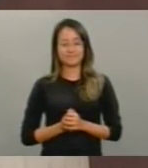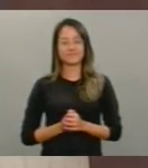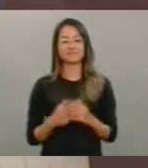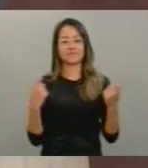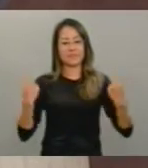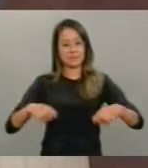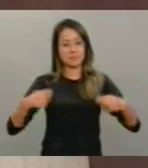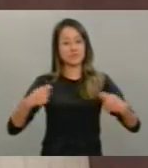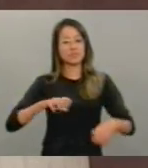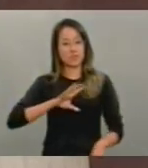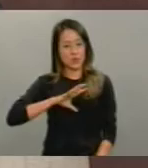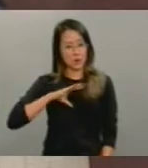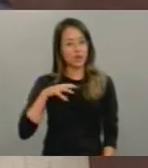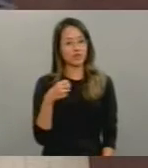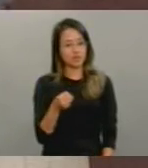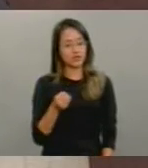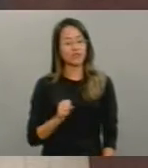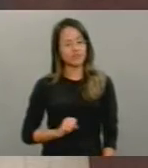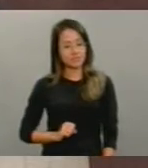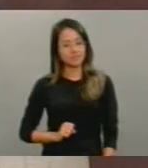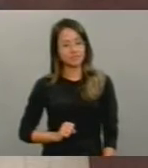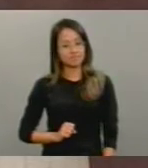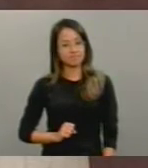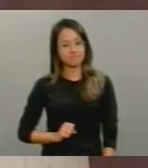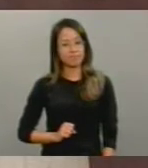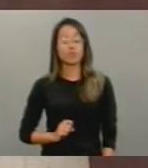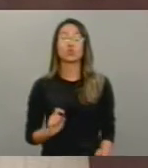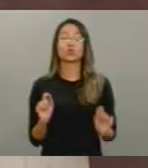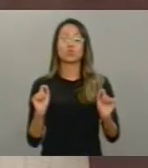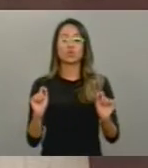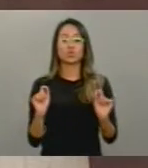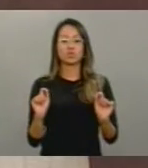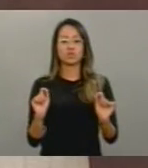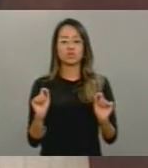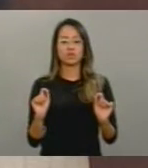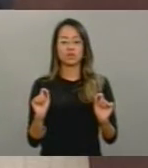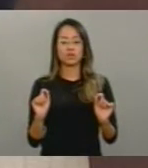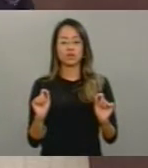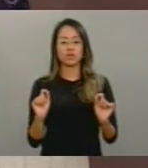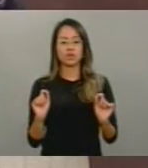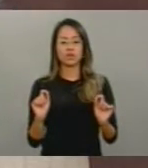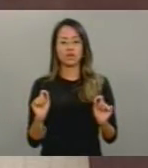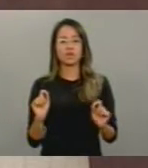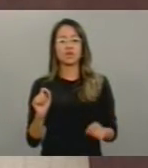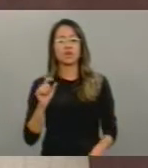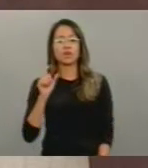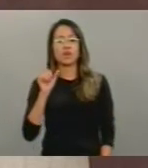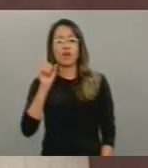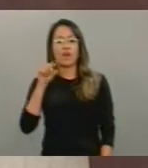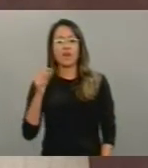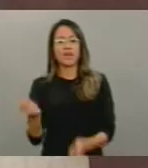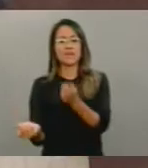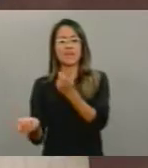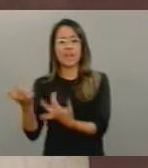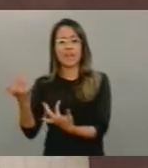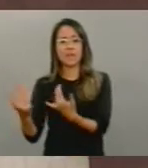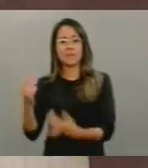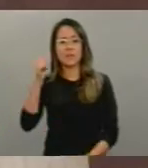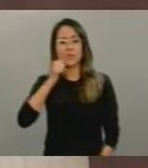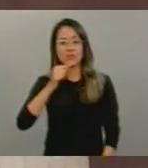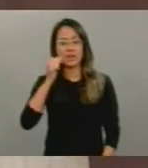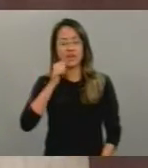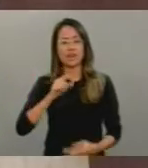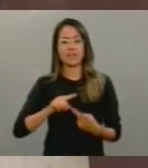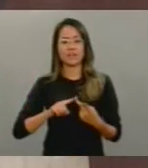muito corajosa para se levantar contra uma lógica que queimou mulheres em fogueiras, que internou mulheres